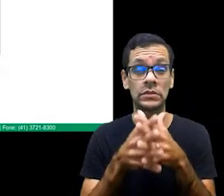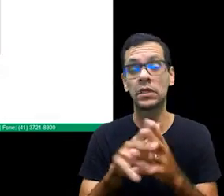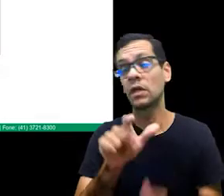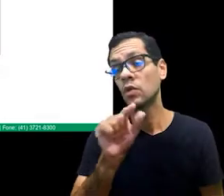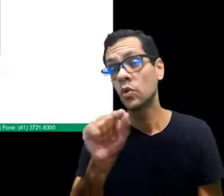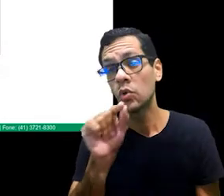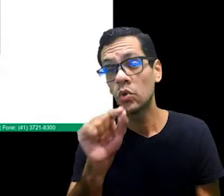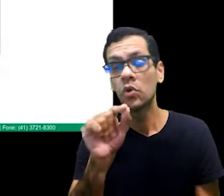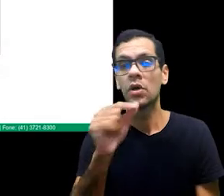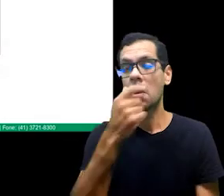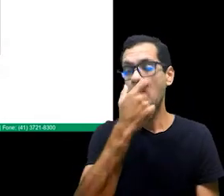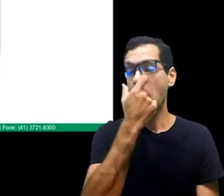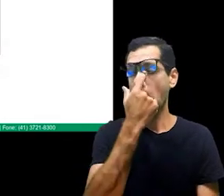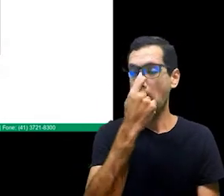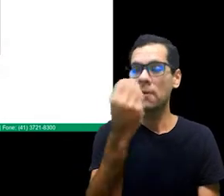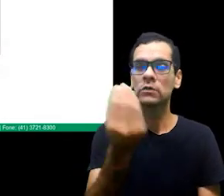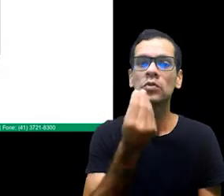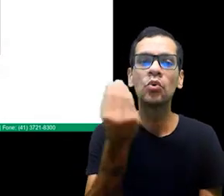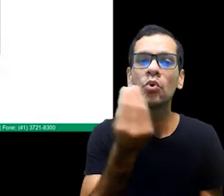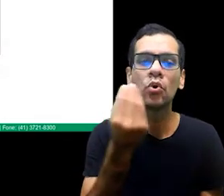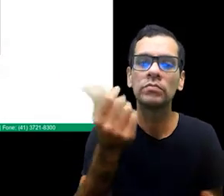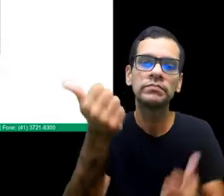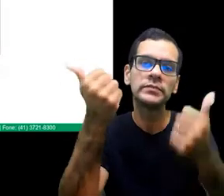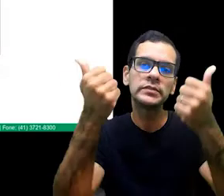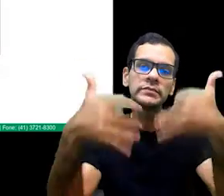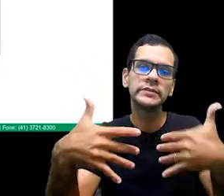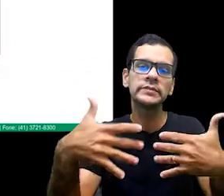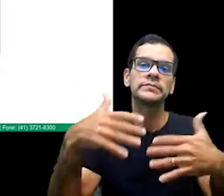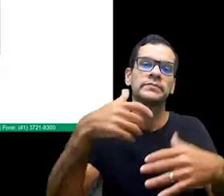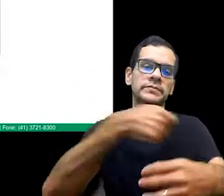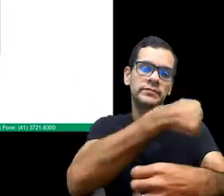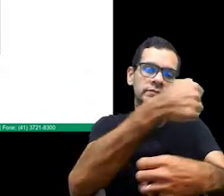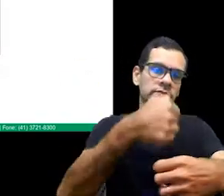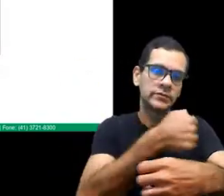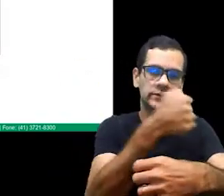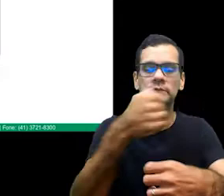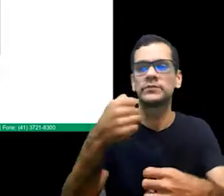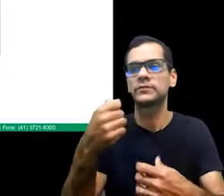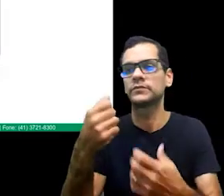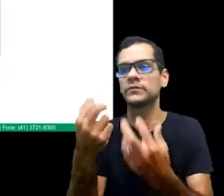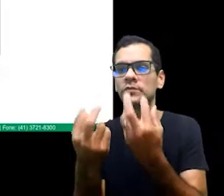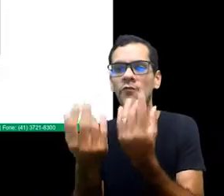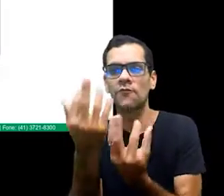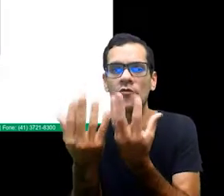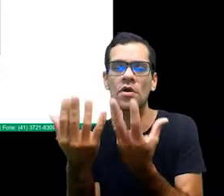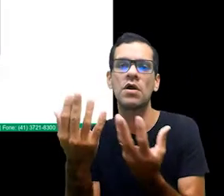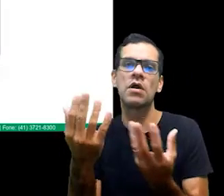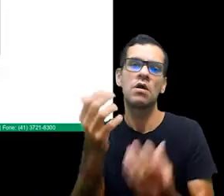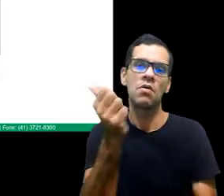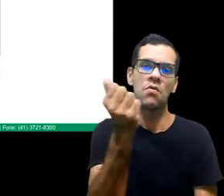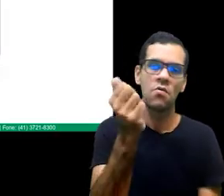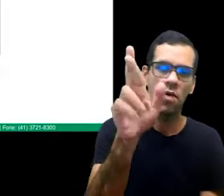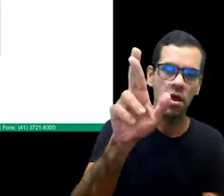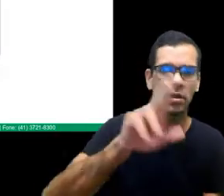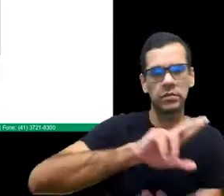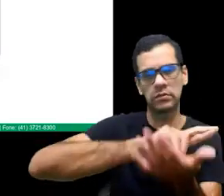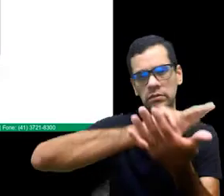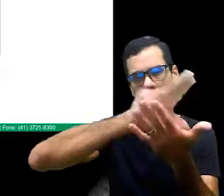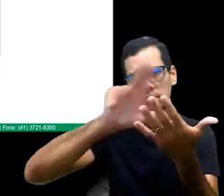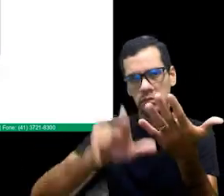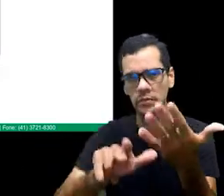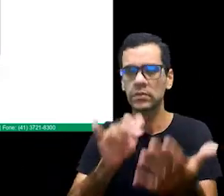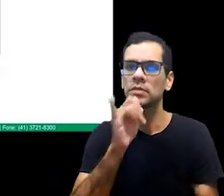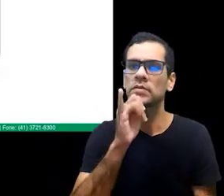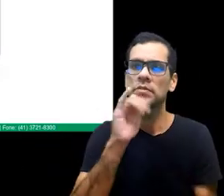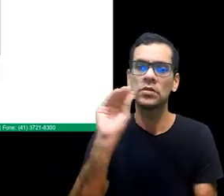complicada, tem uma composição, né? Como se define uma cozinha? Você tem fogão, geladeira, mesa, o ar, e tem uma série de objetos envolvidos.